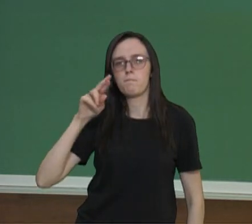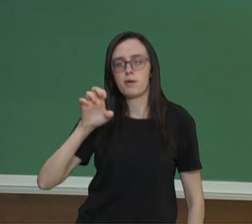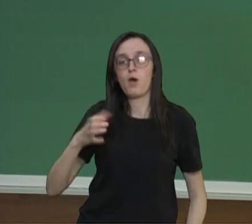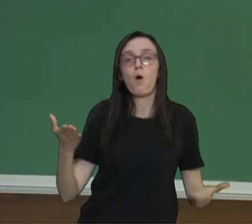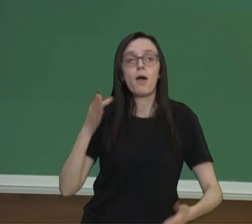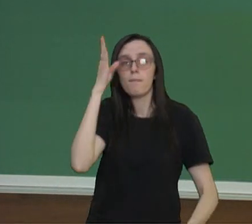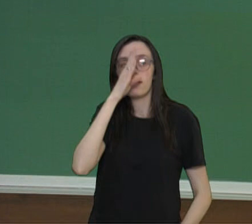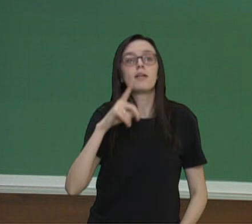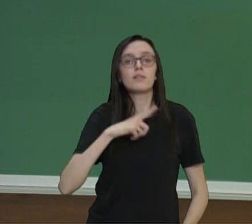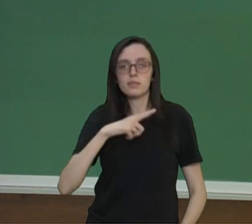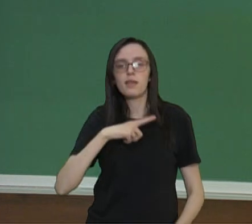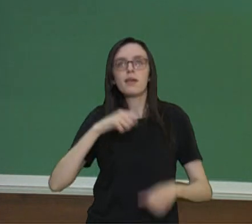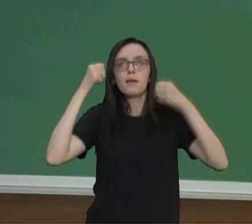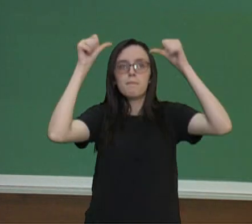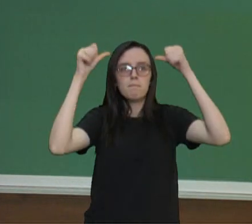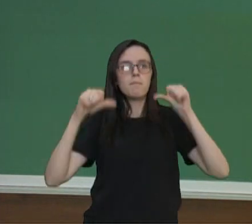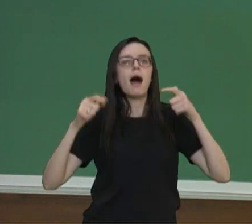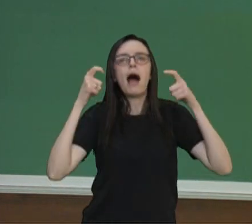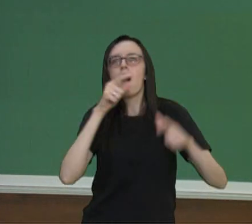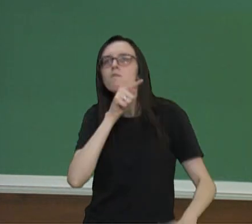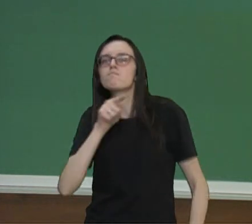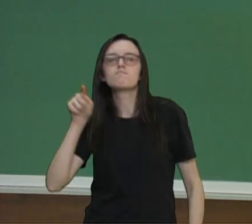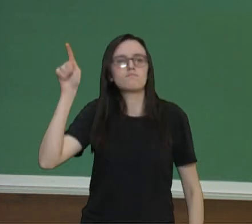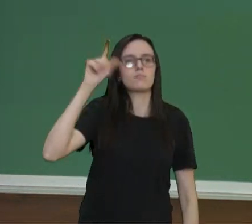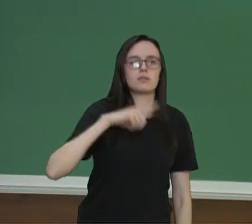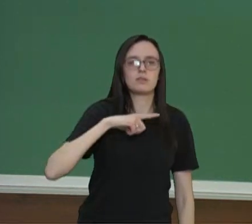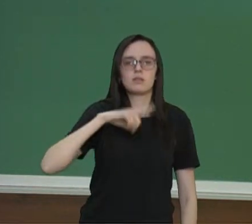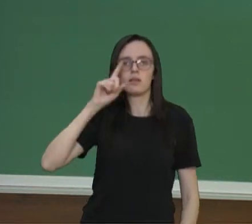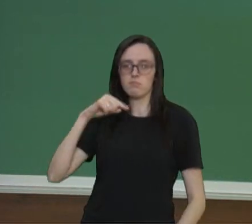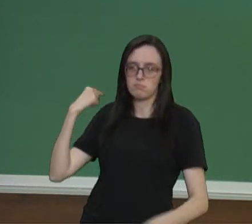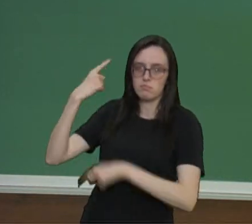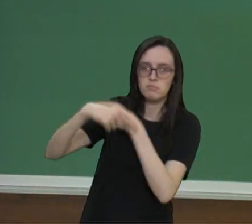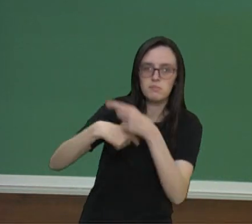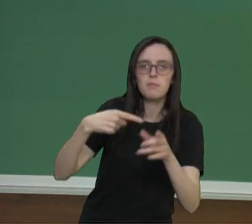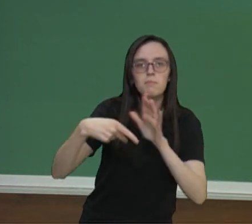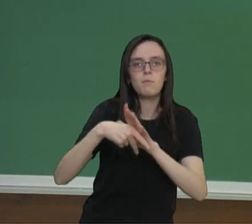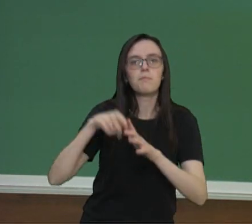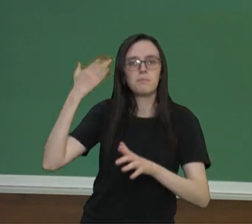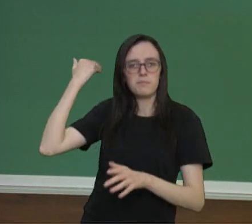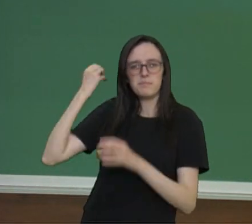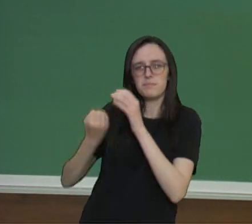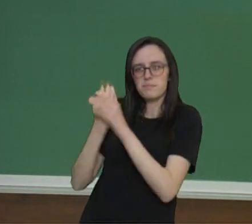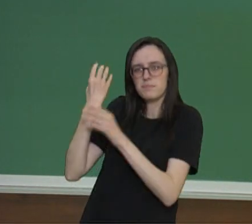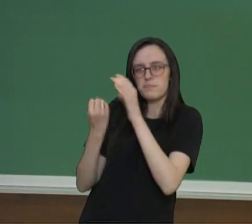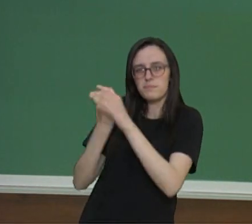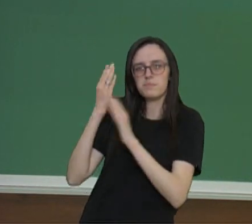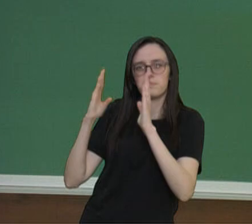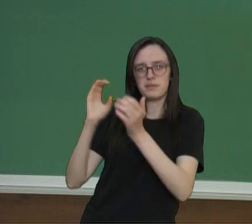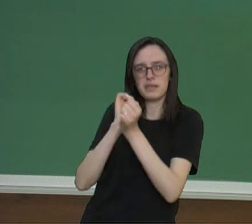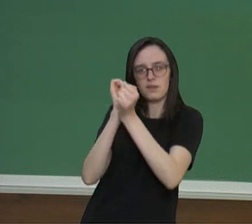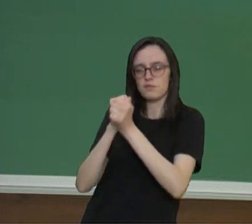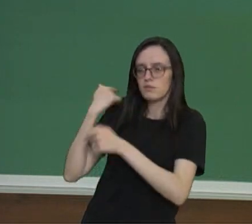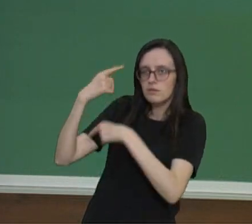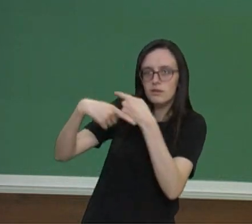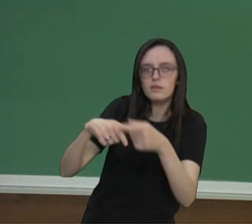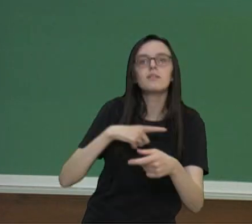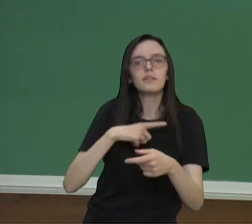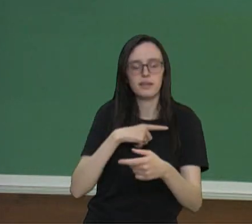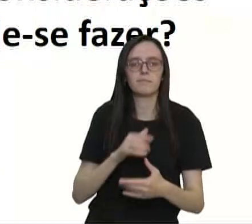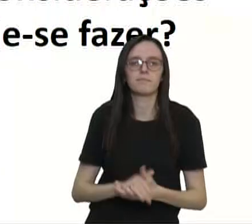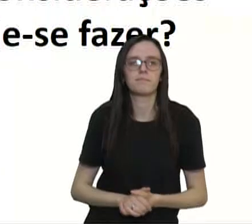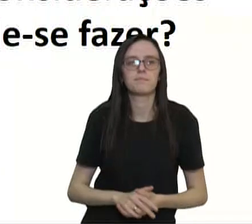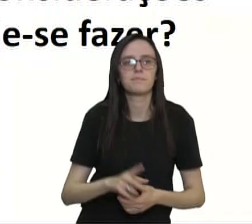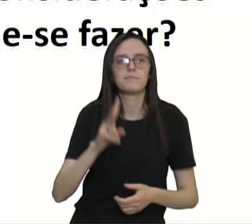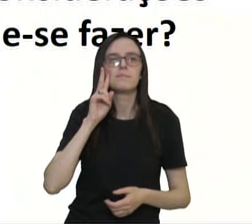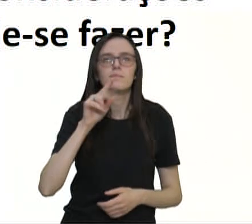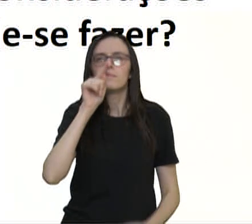do Brasil e das comunidades quilombolas, descendentes desses quilombos formados durante o período da escravidão. Esse mapa